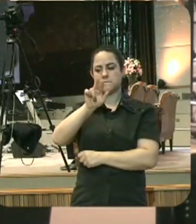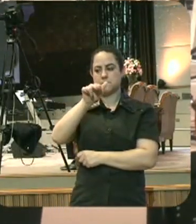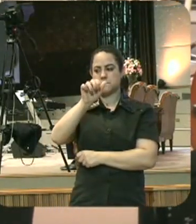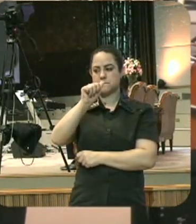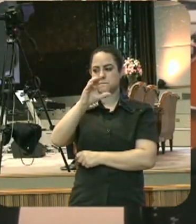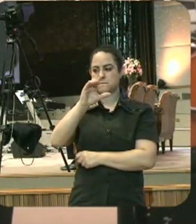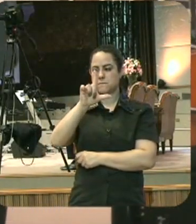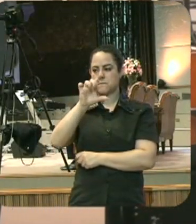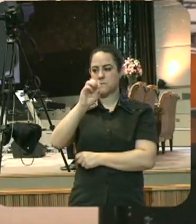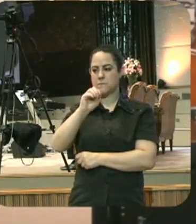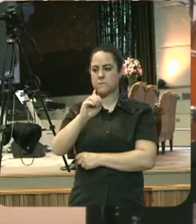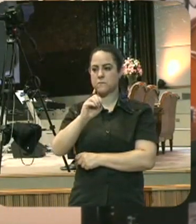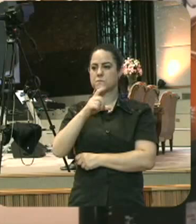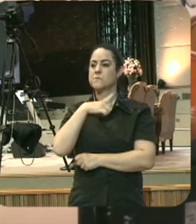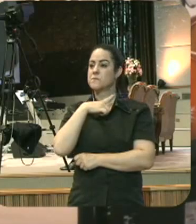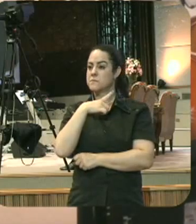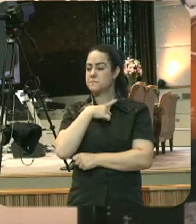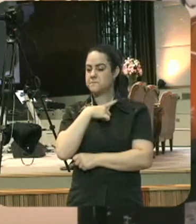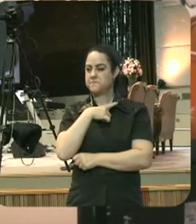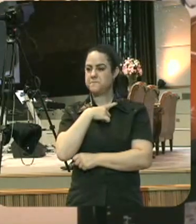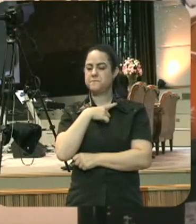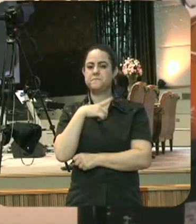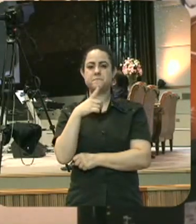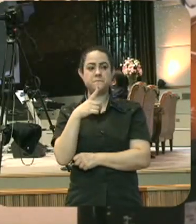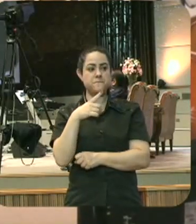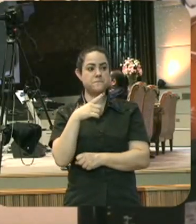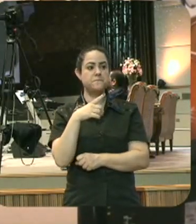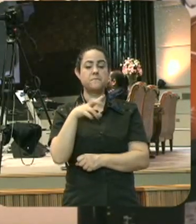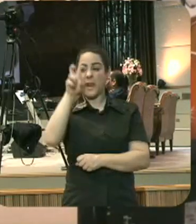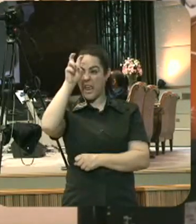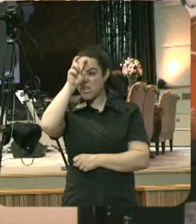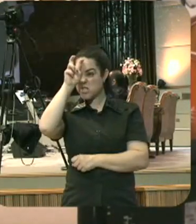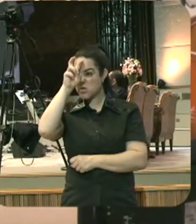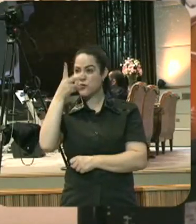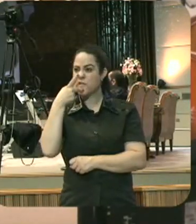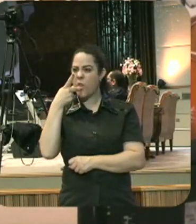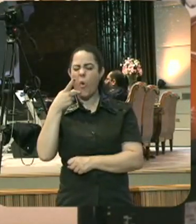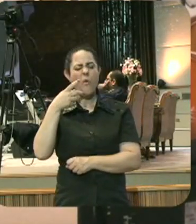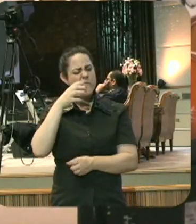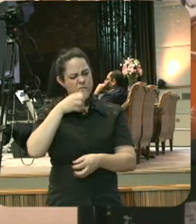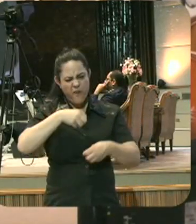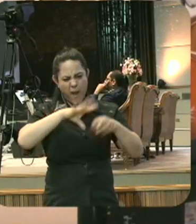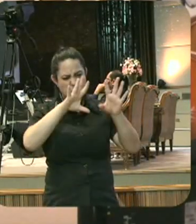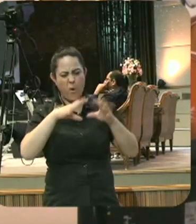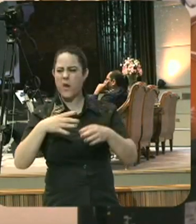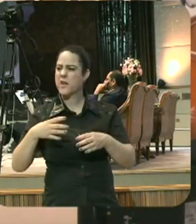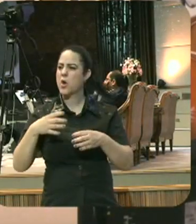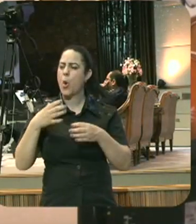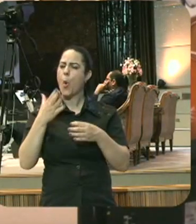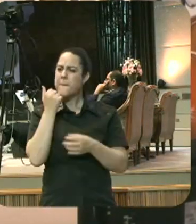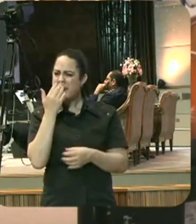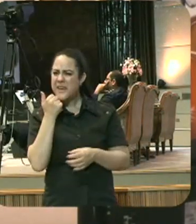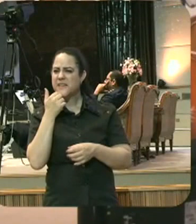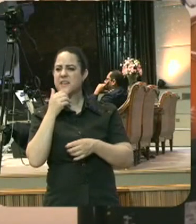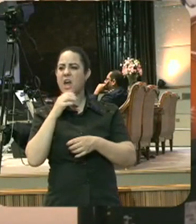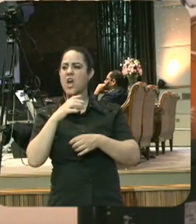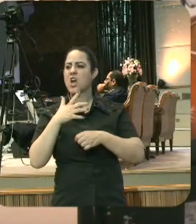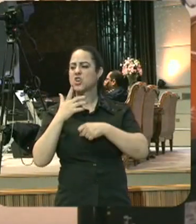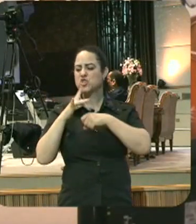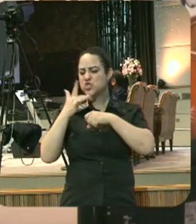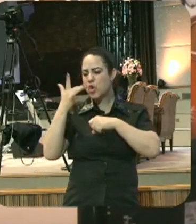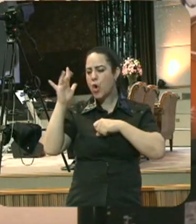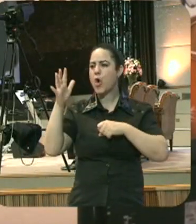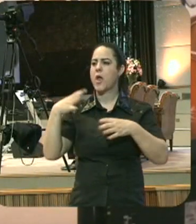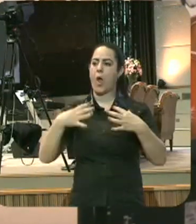os egípcios disseram: olha, leva isso aqui, vai embora, vai embora. Deram comida, deram joias, deram roupas, foram